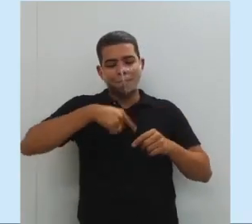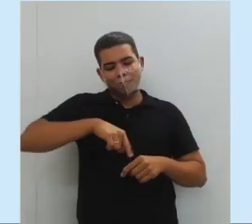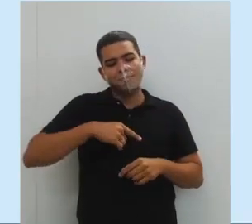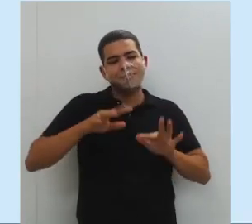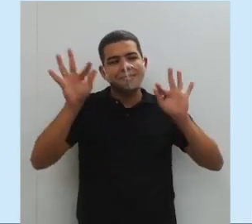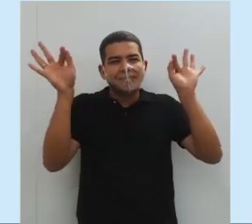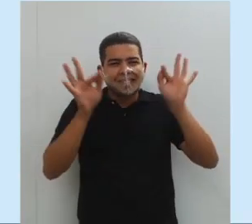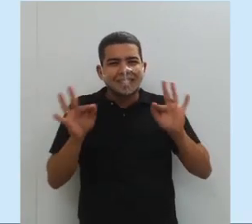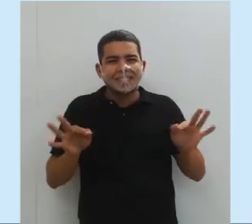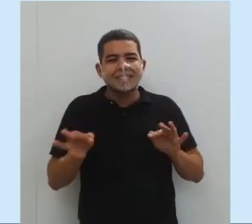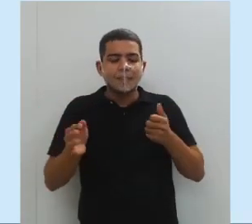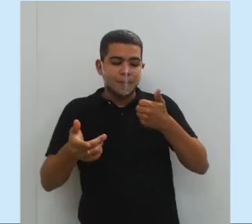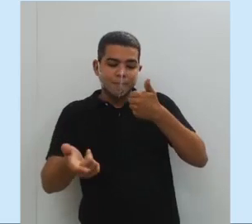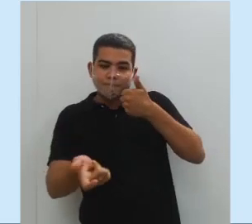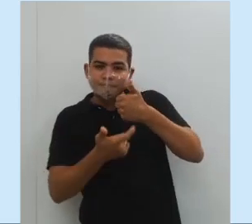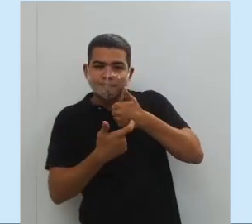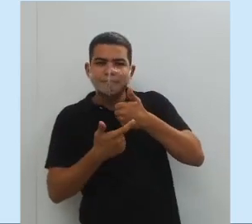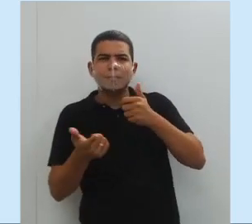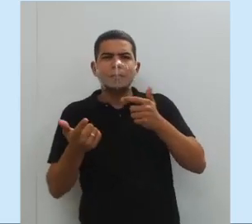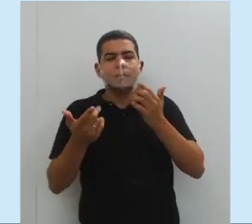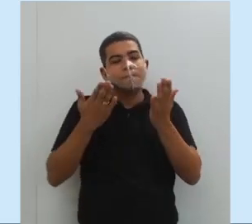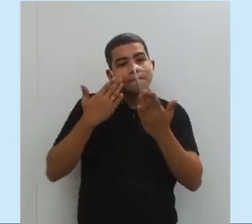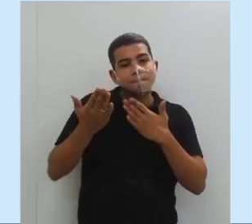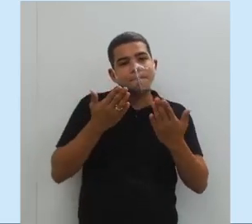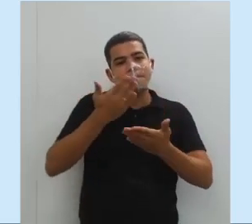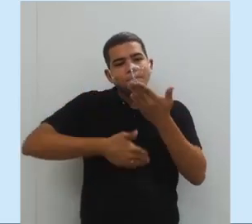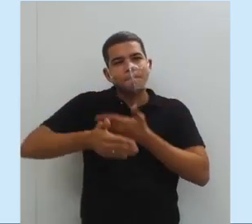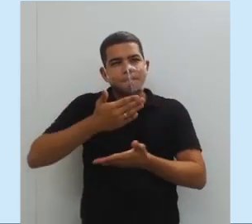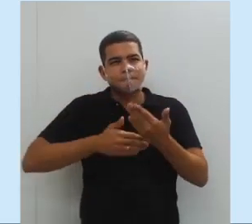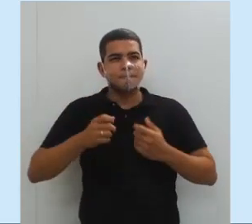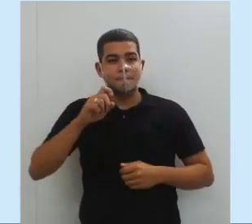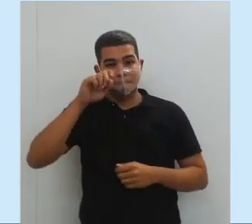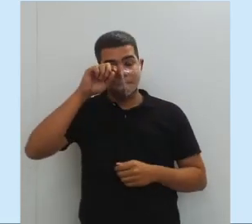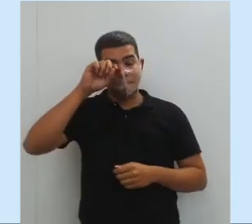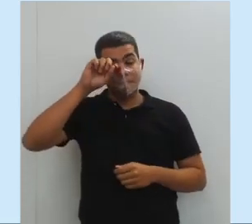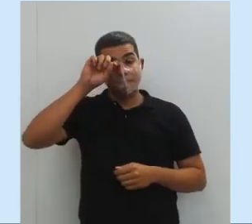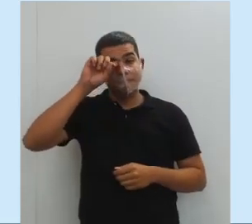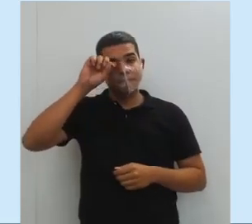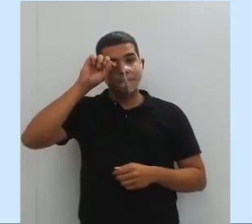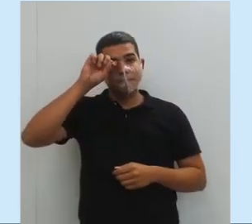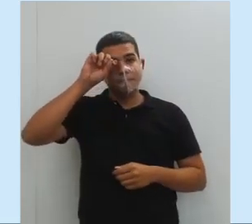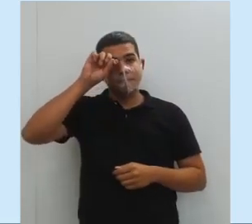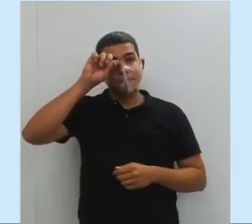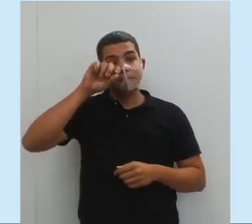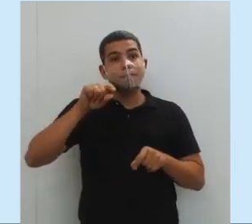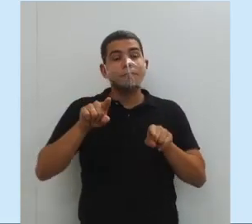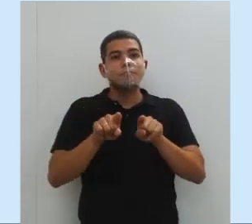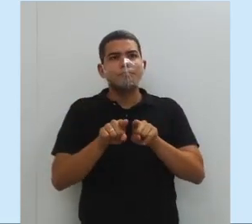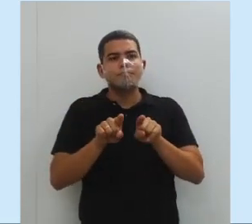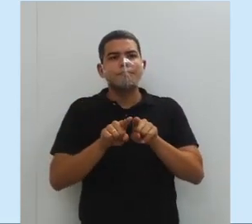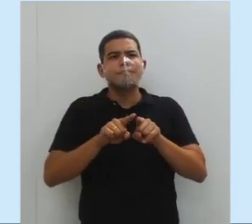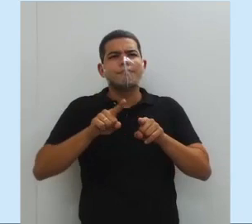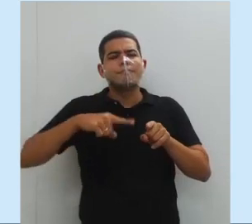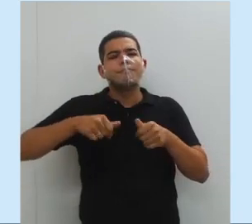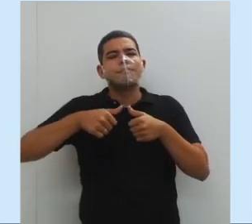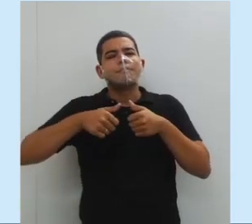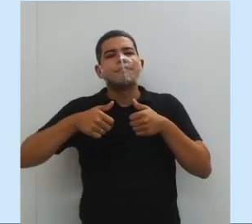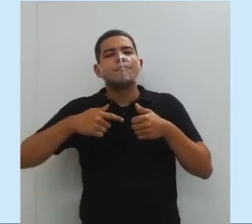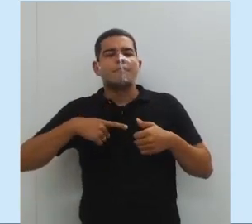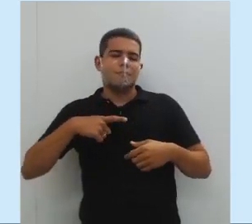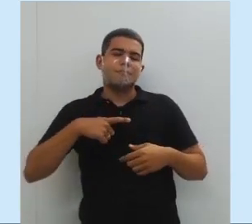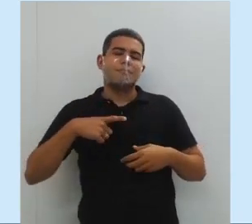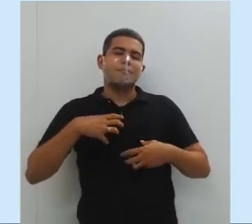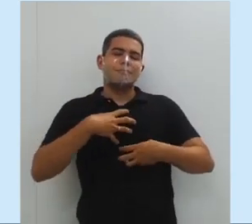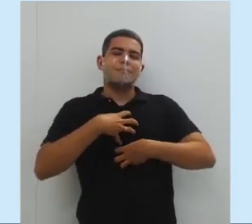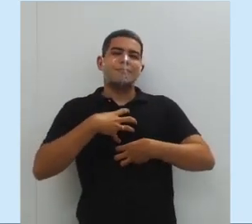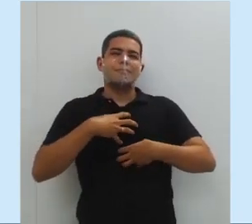muito feliz de poder curtir e conversar com vocês, interagir com vocês através das redes sociais, né? E também a gente vai ficar feliz por